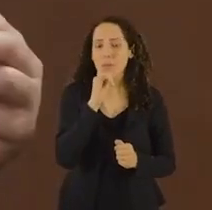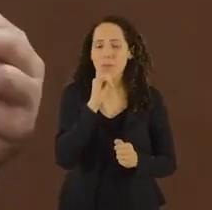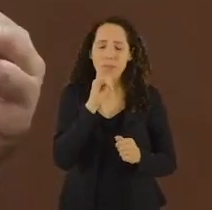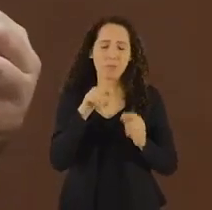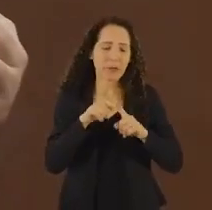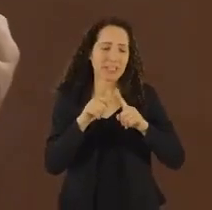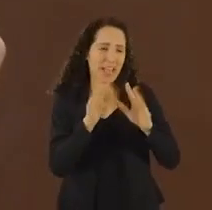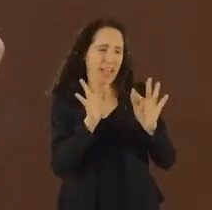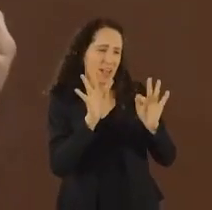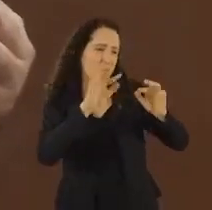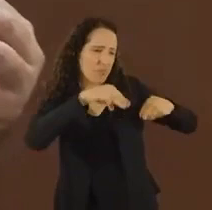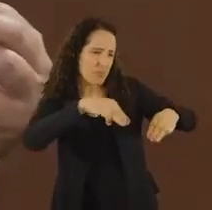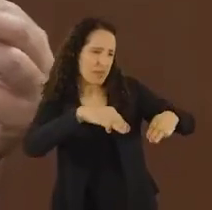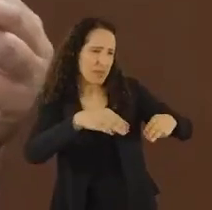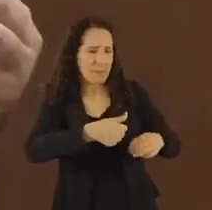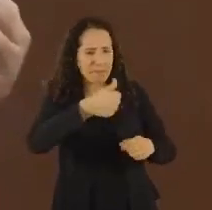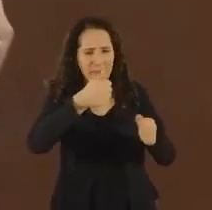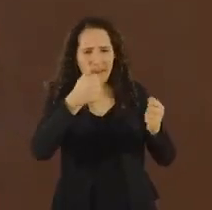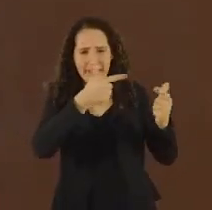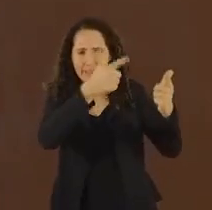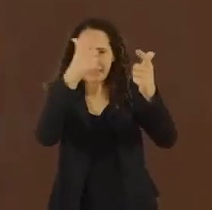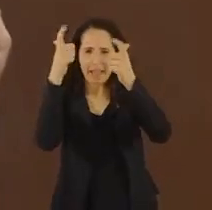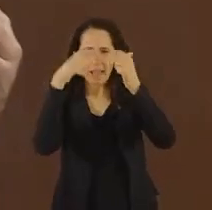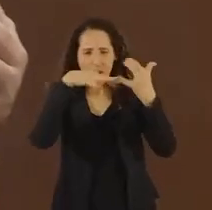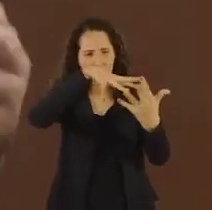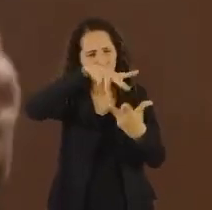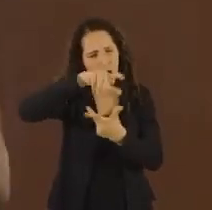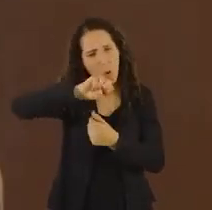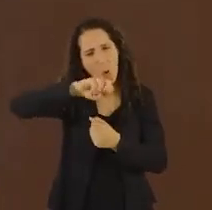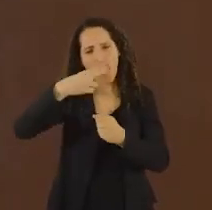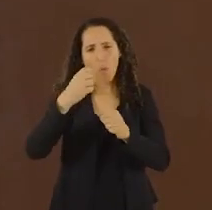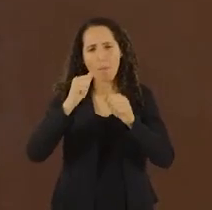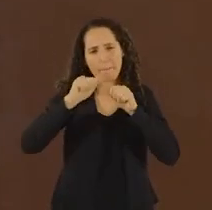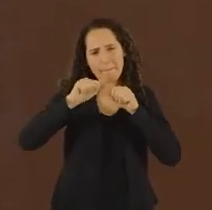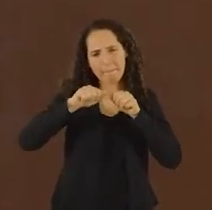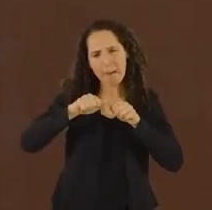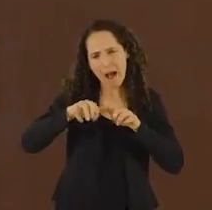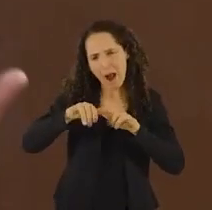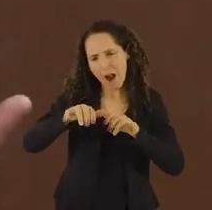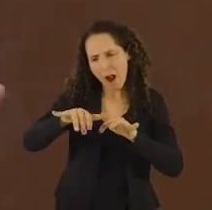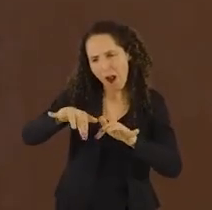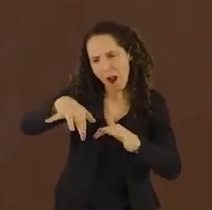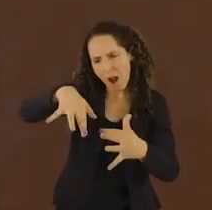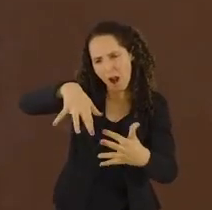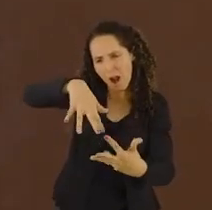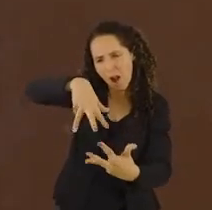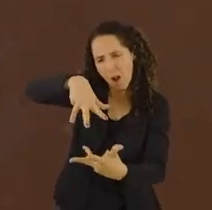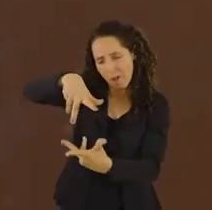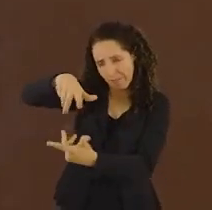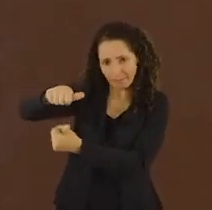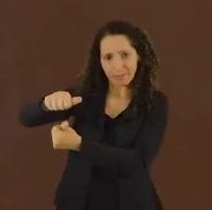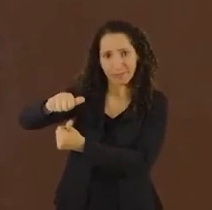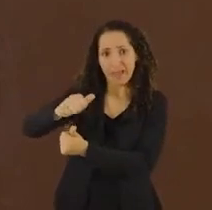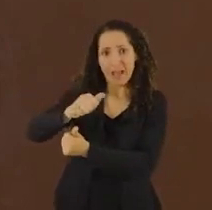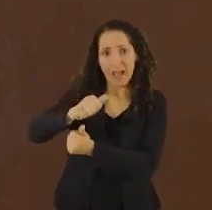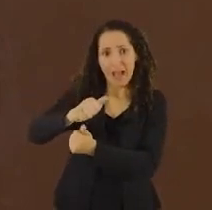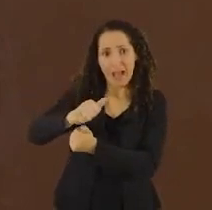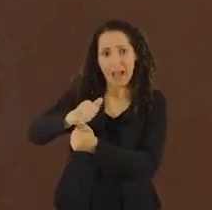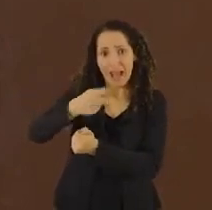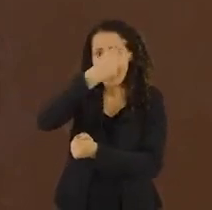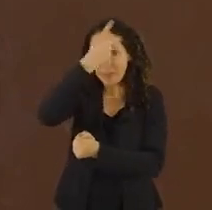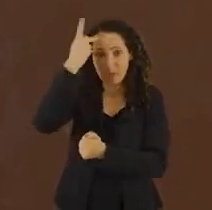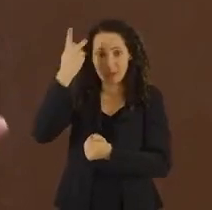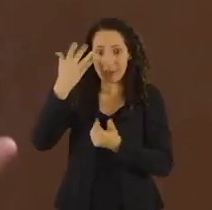muito doloroso de primeira guerra mundial de pandemia as pessoas queriam e para as ruas queriam